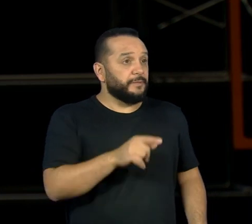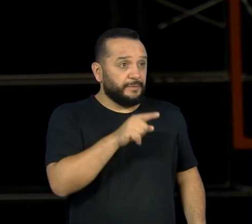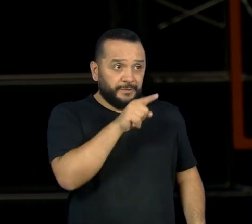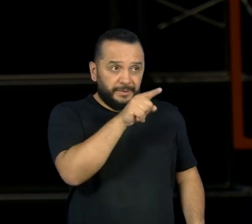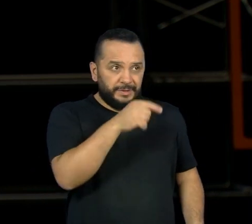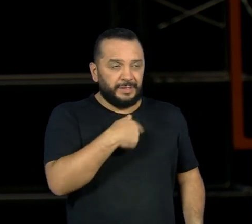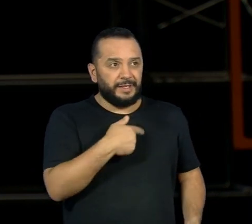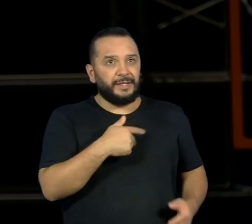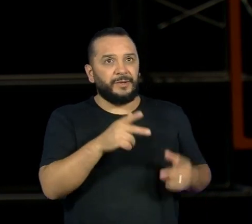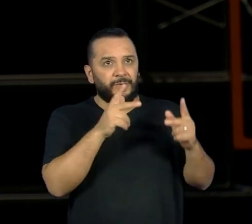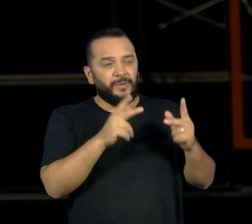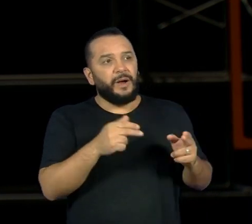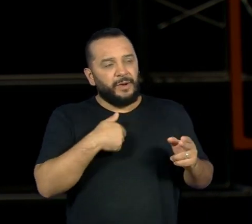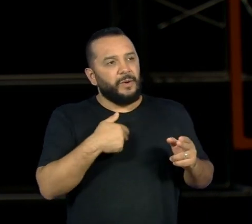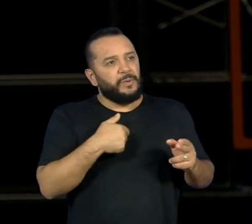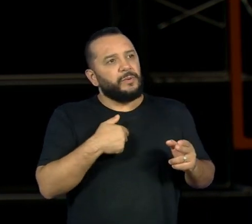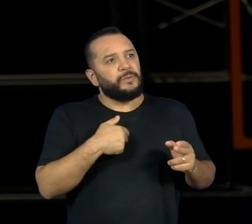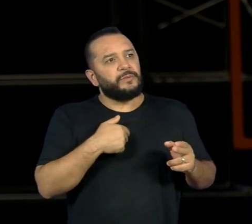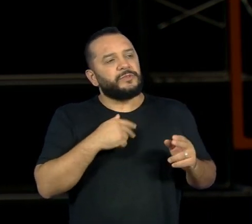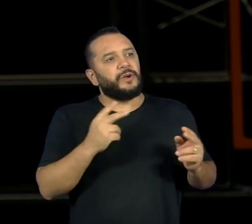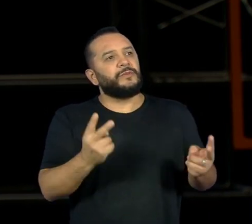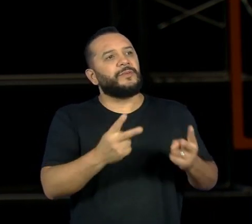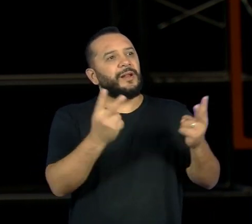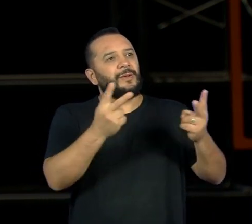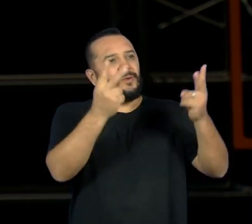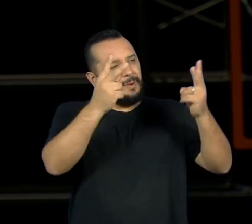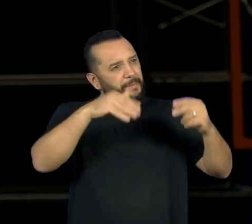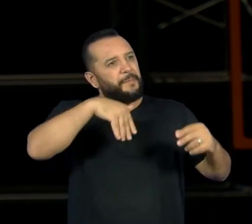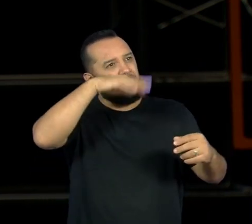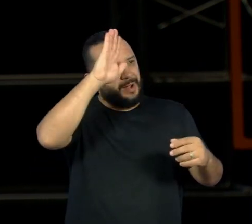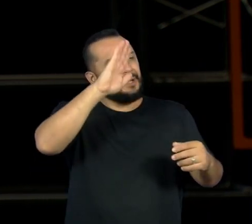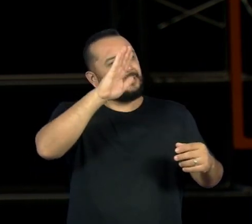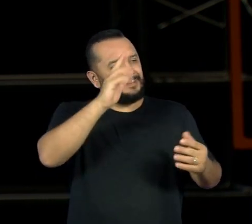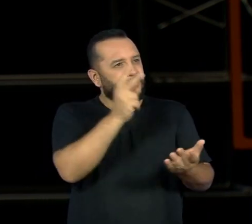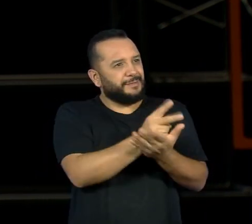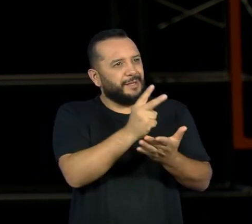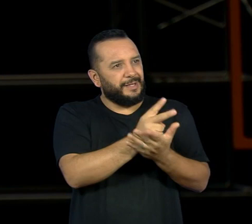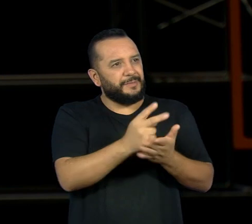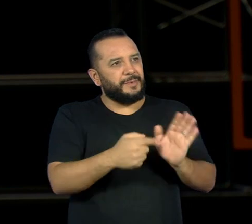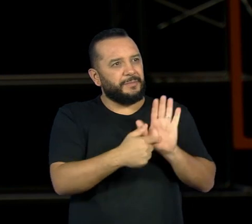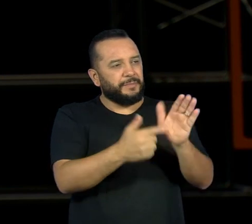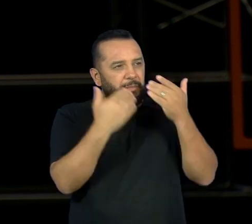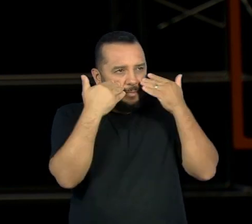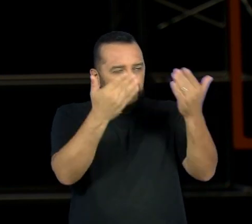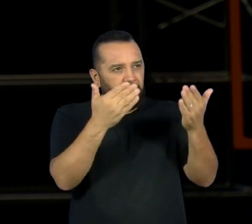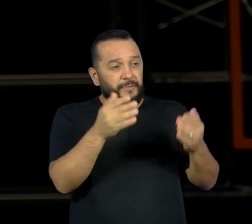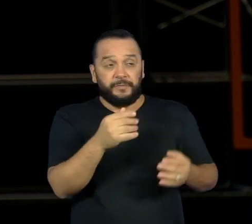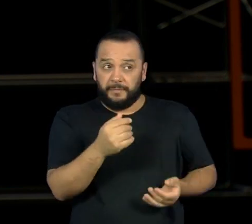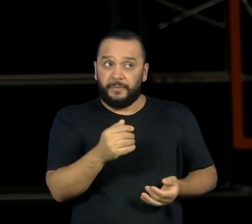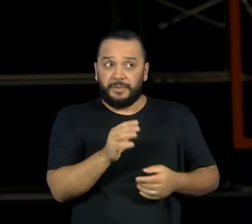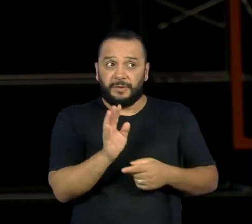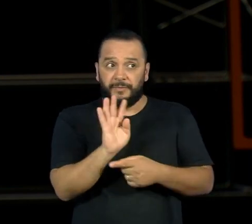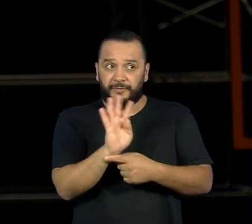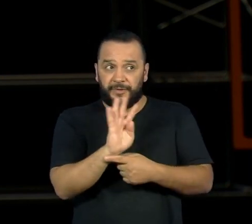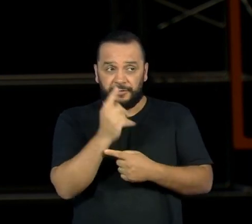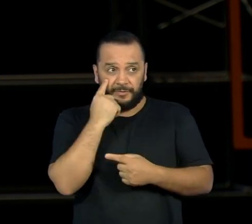musa canta, que um valor mais alto se levanta. Que um valor mais alto se levanta. Mais um depoimento, Clarice. É uma atriz que se tornou